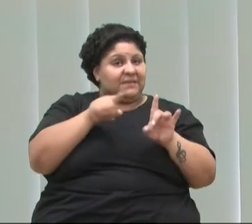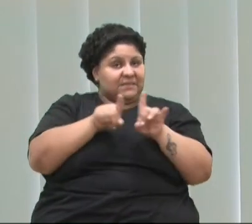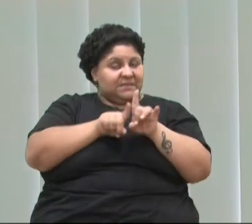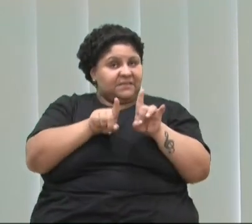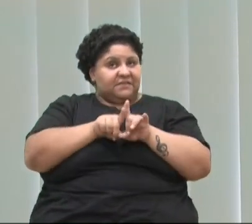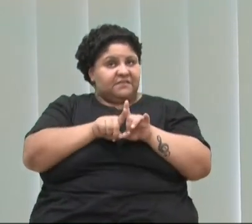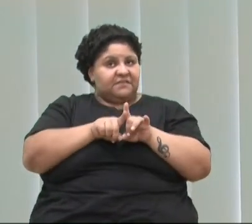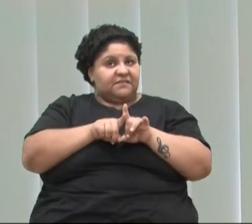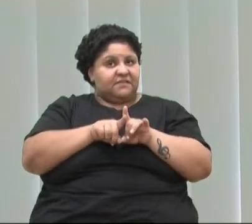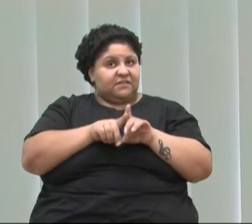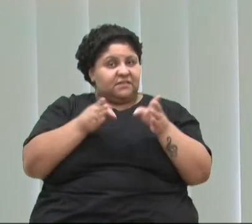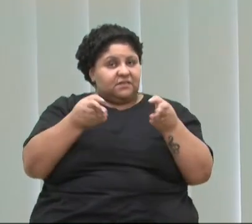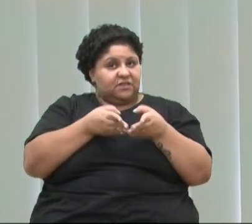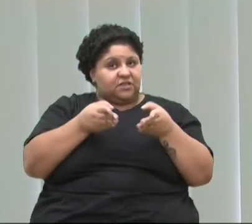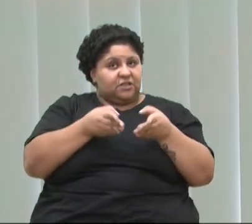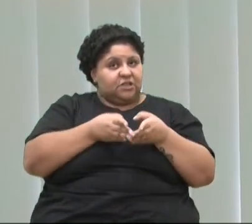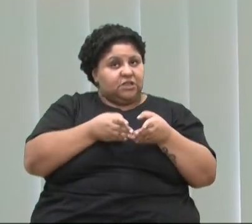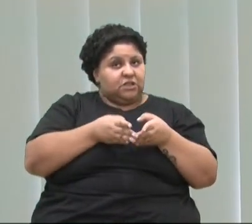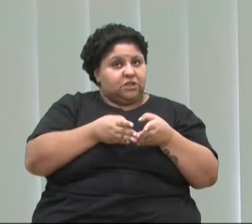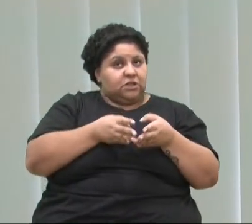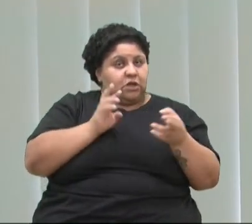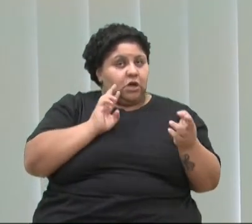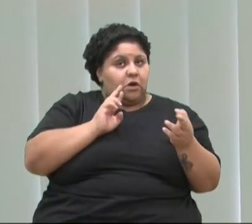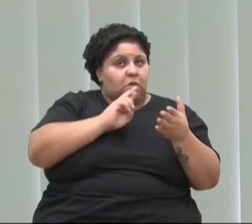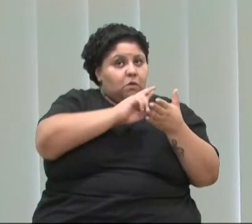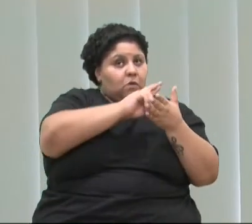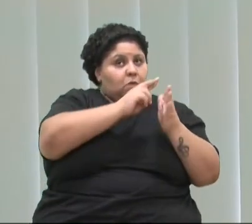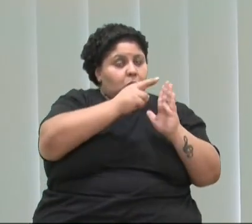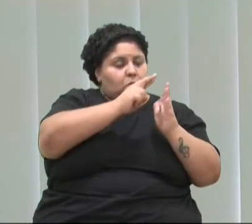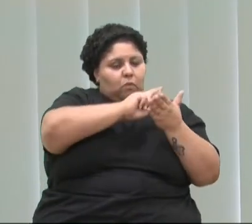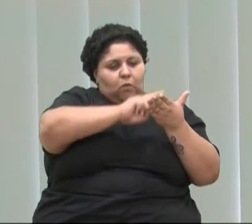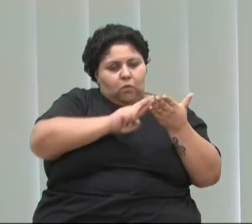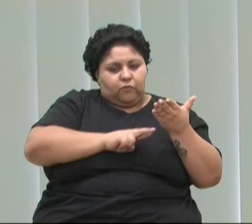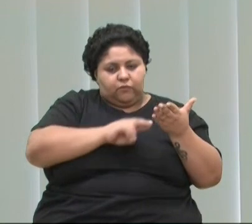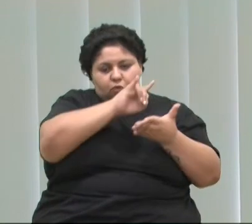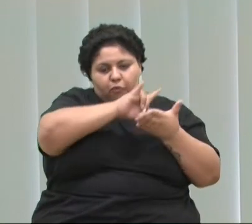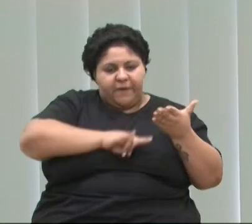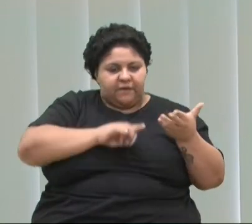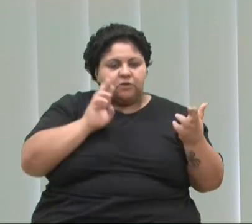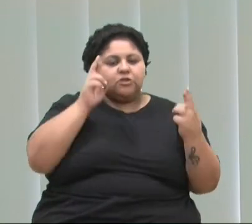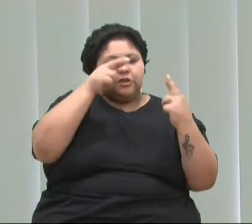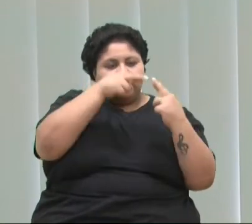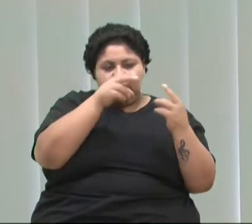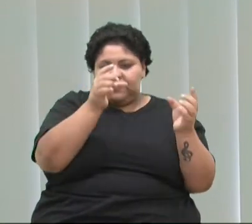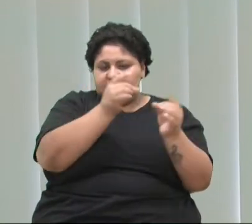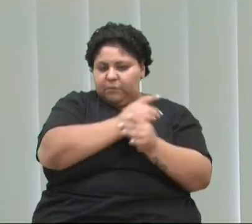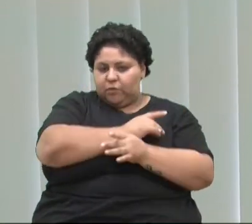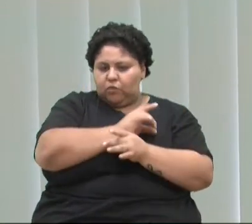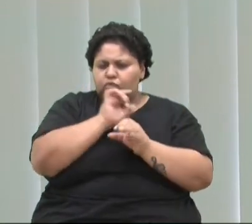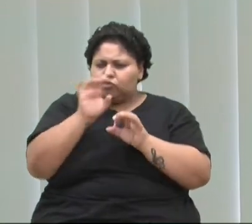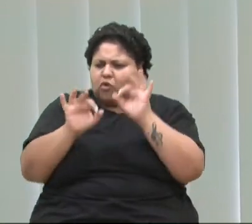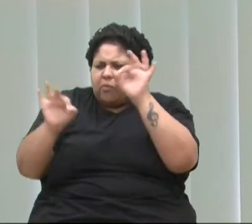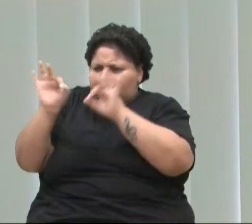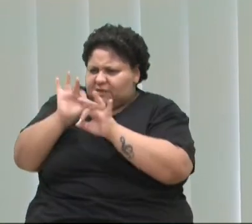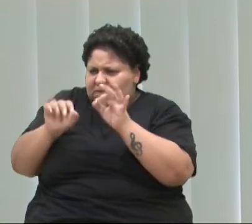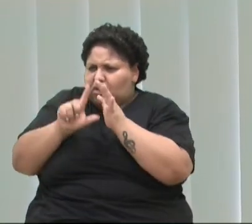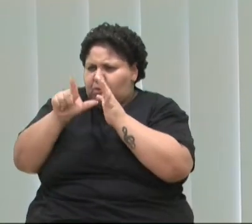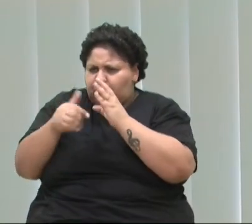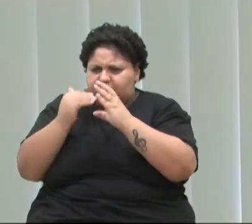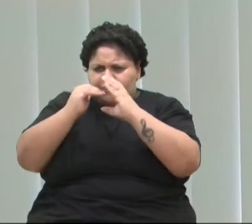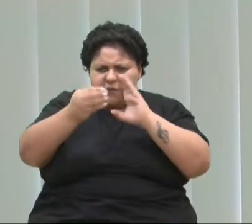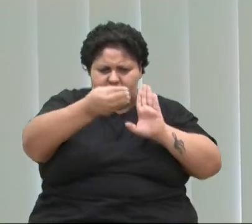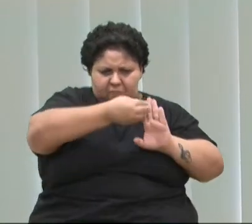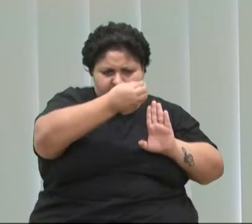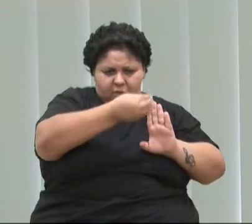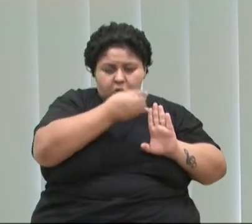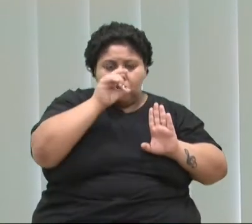com o termo de referência pronto, faltando apenas alguns ajustes ali para a gente mandar depois para o orçamento, porque a gente só pode licitar